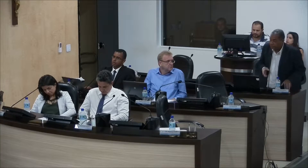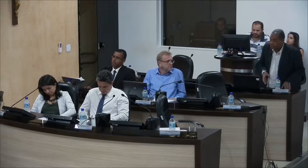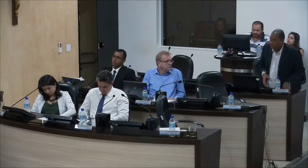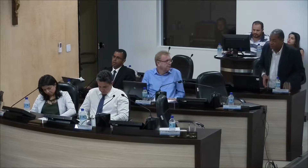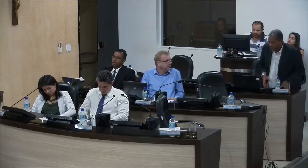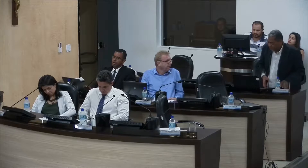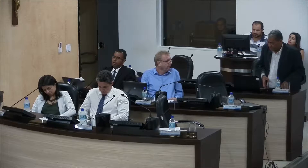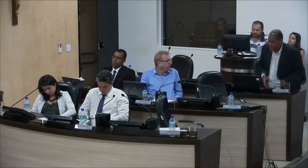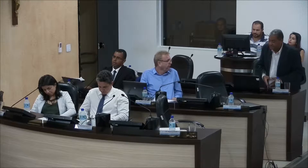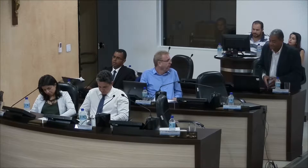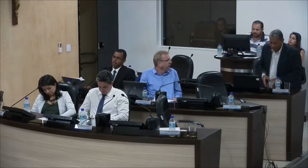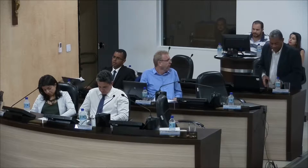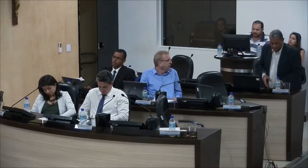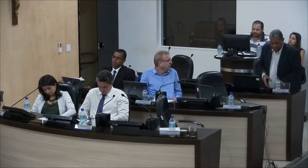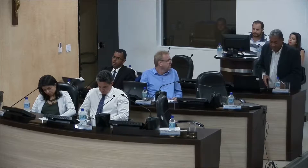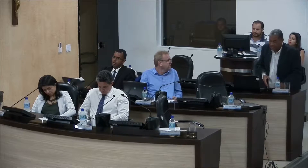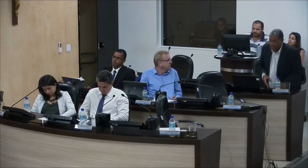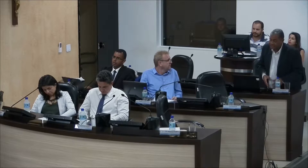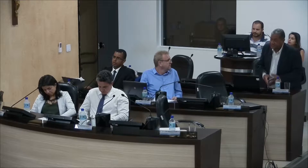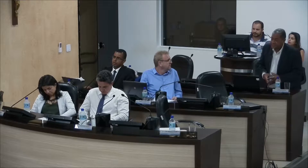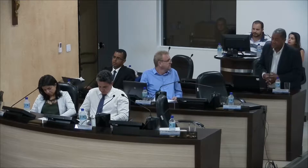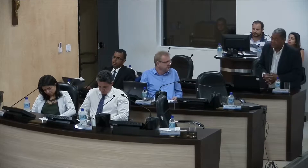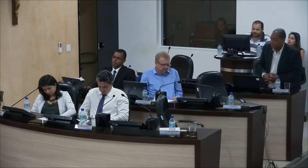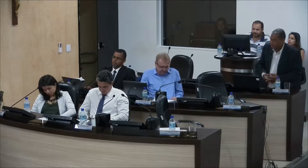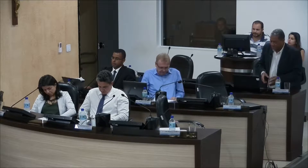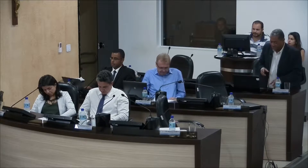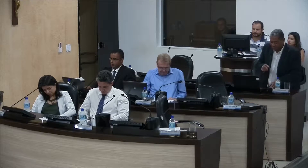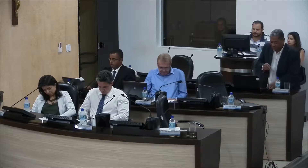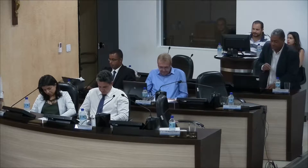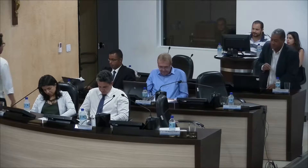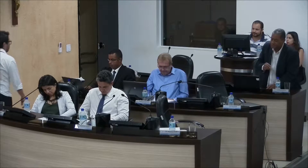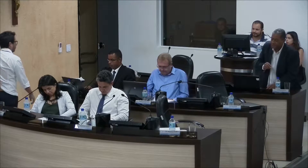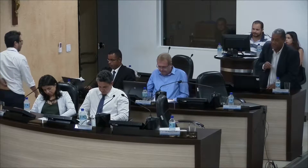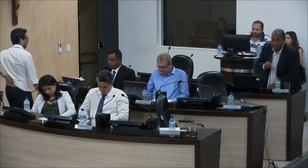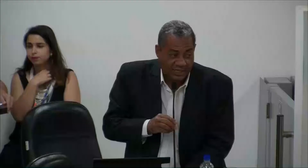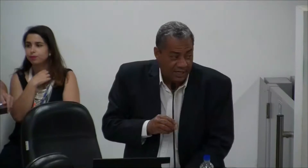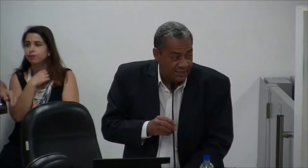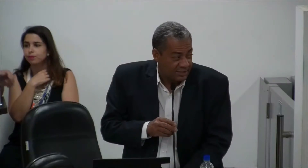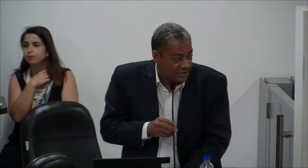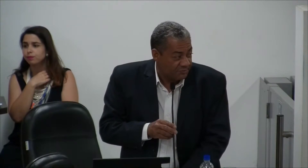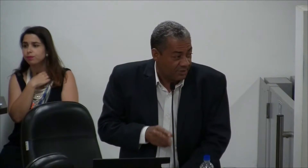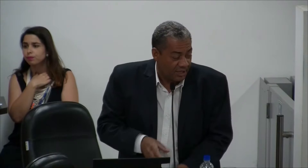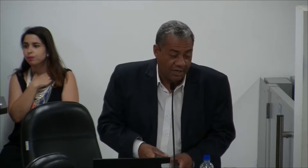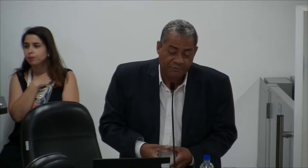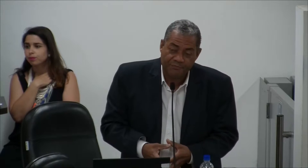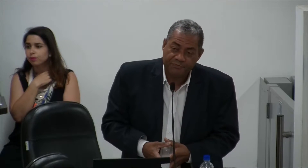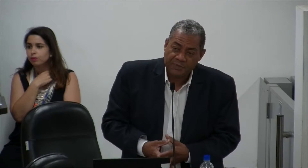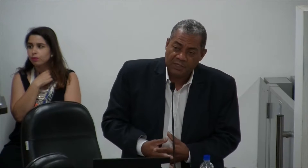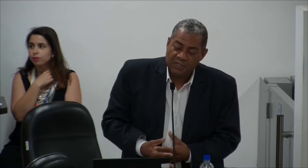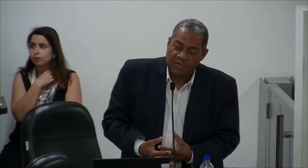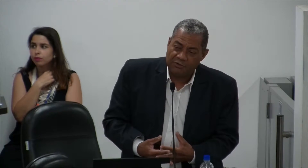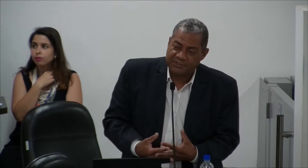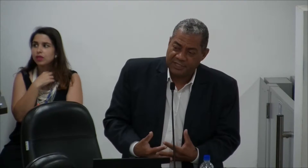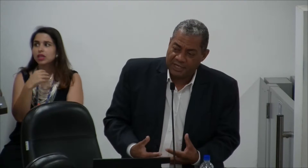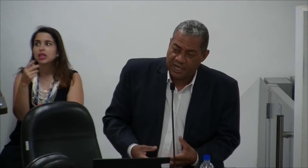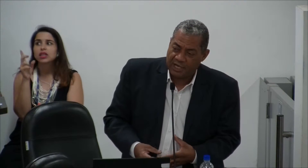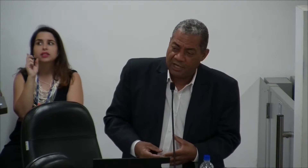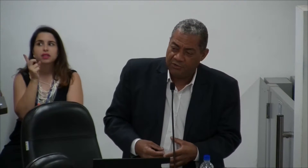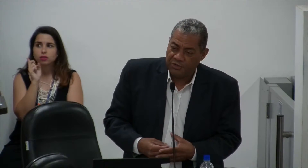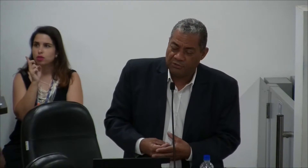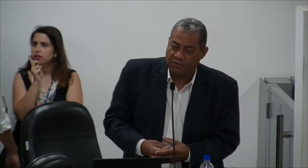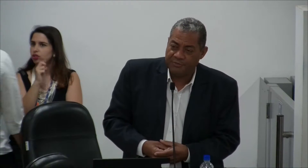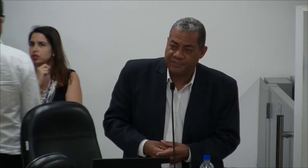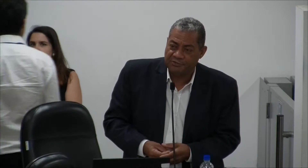convidar a todos os vereadores, amanhã às 17h30, nessa casa, nesse plenário, acontecerá